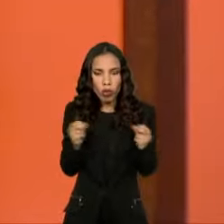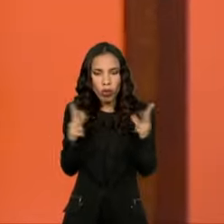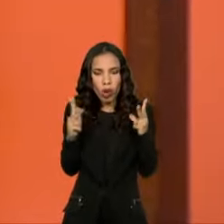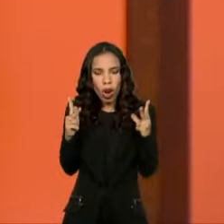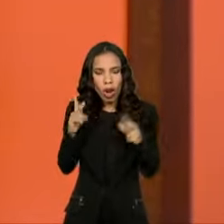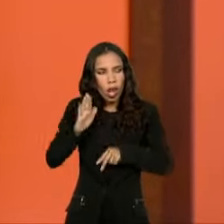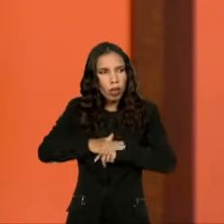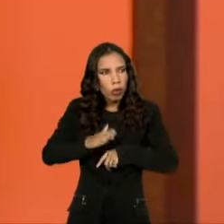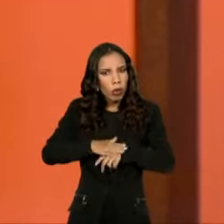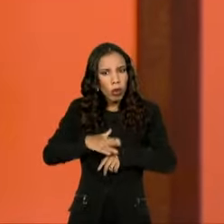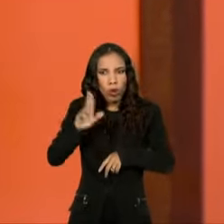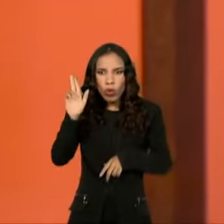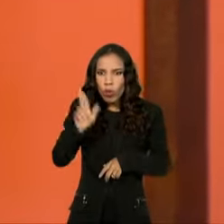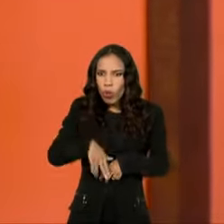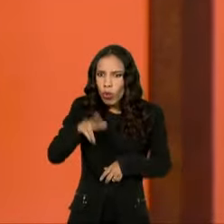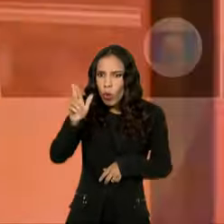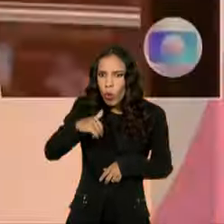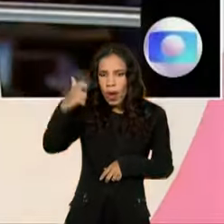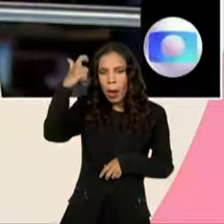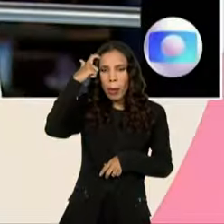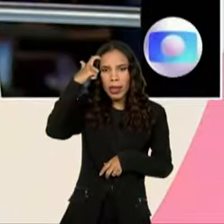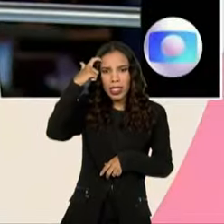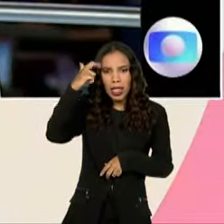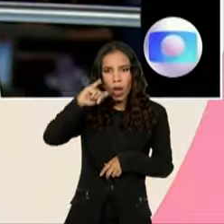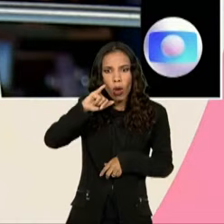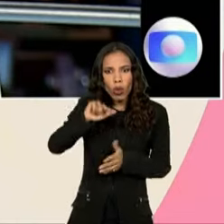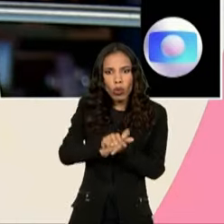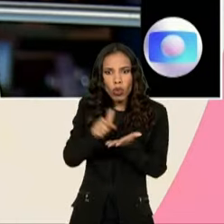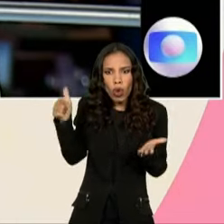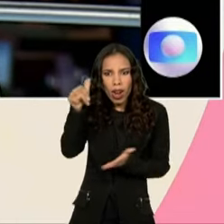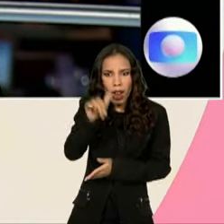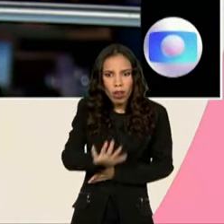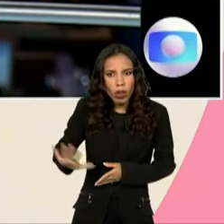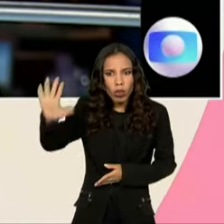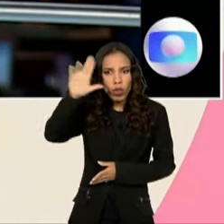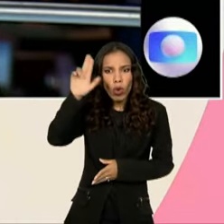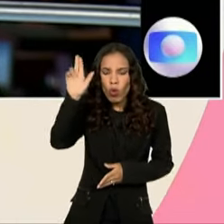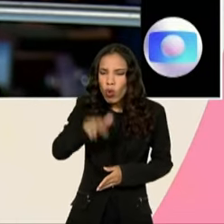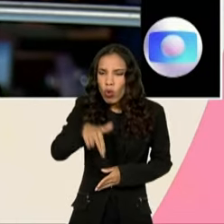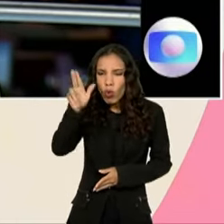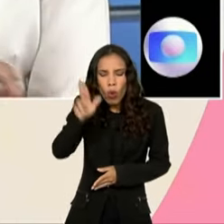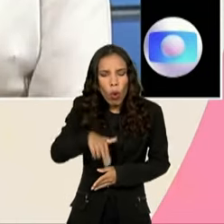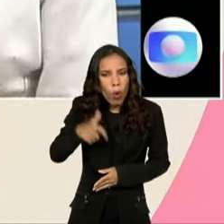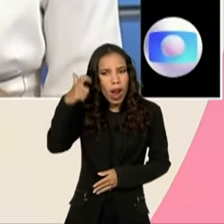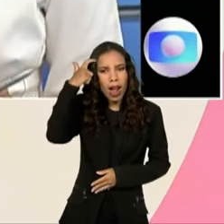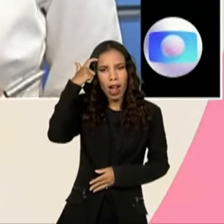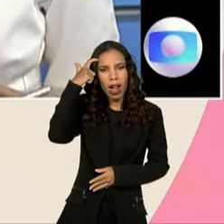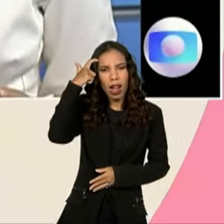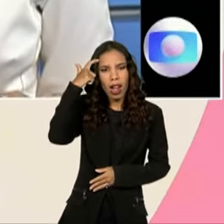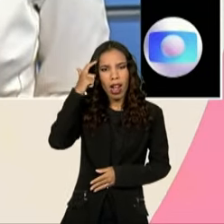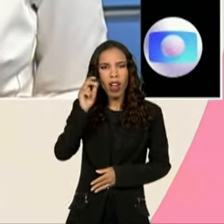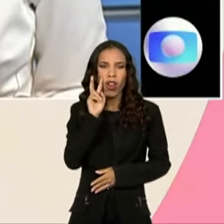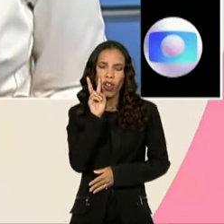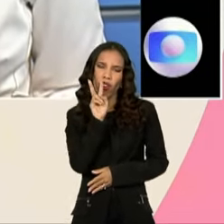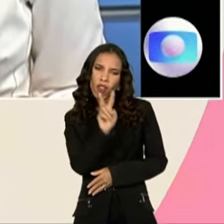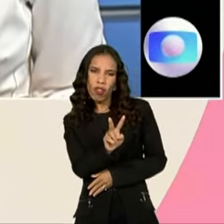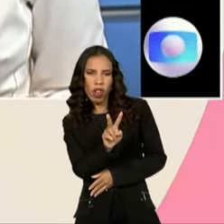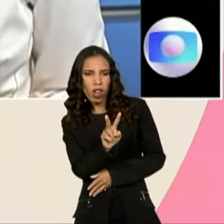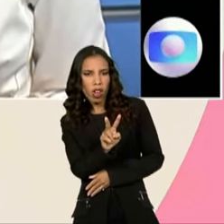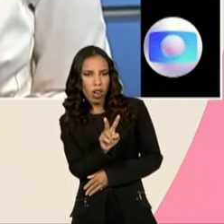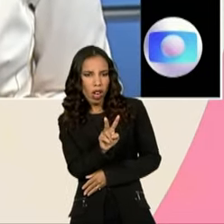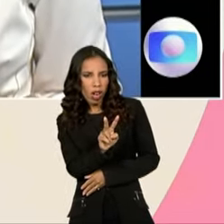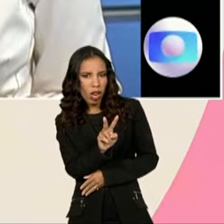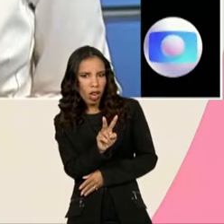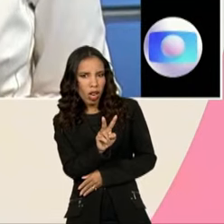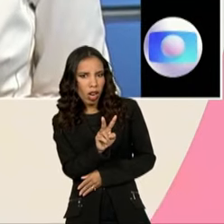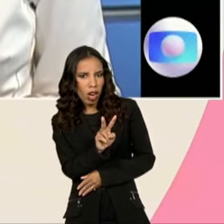mesma, porque eu nunca tinha pensado em fazer o Jornal Nacional. Nunca. Um dia eu tô lá olhando e falei, gente, a Lilian virou